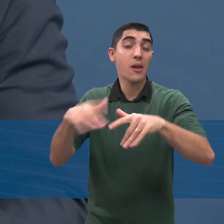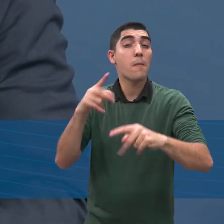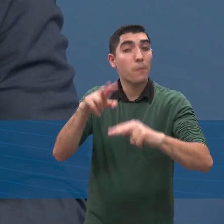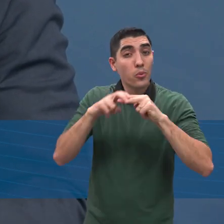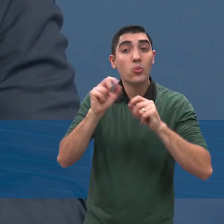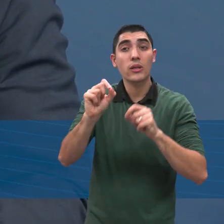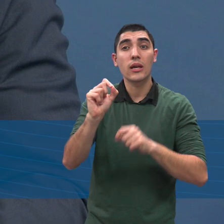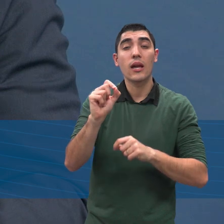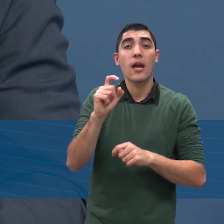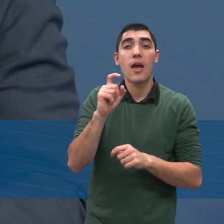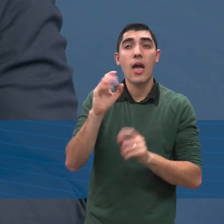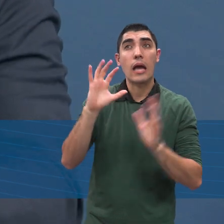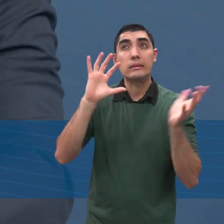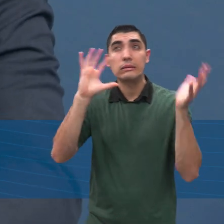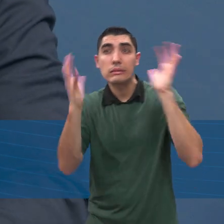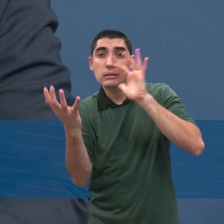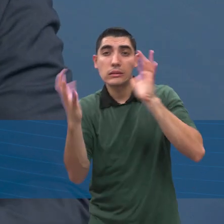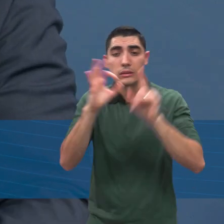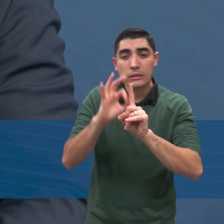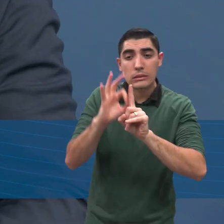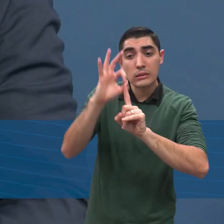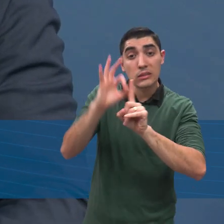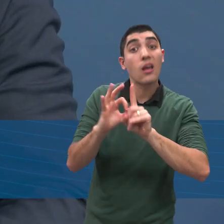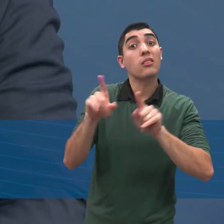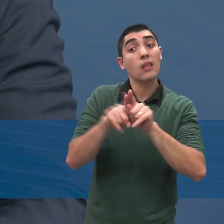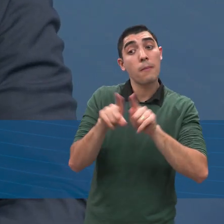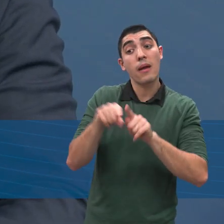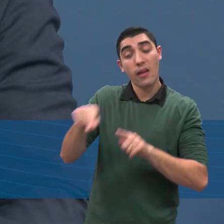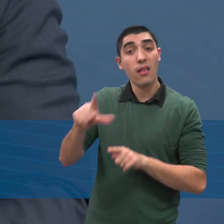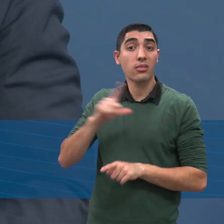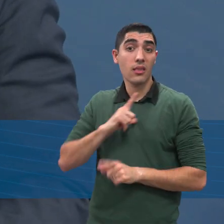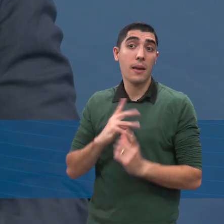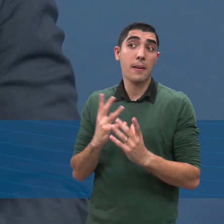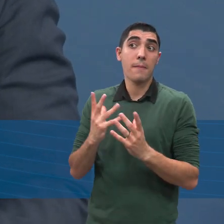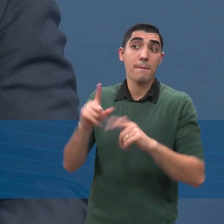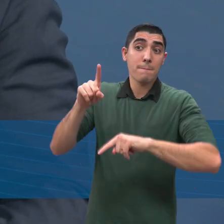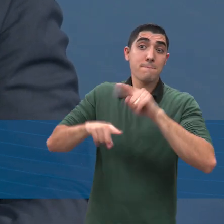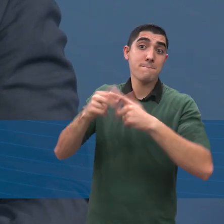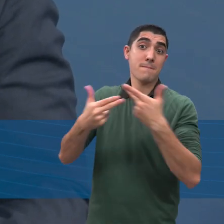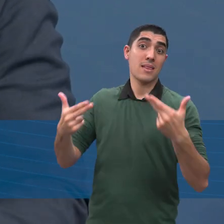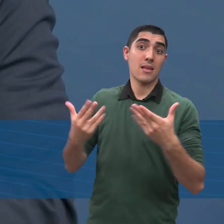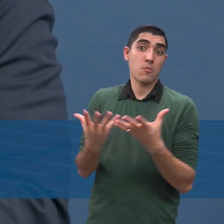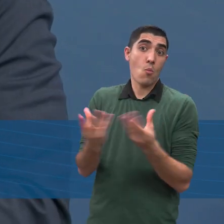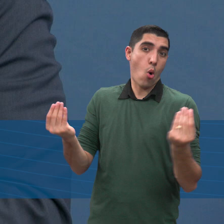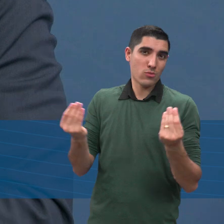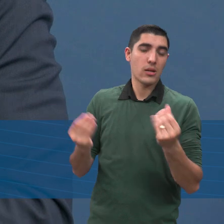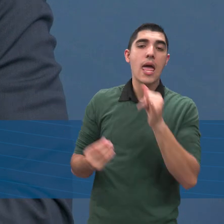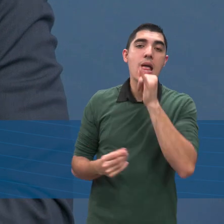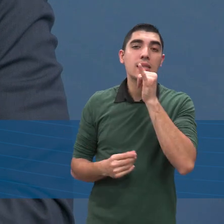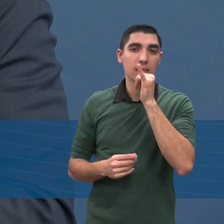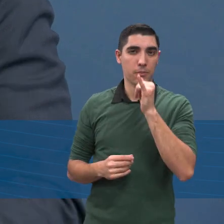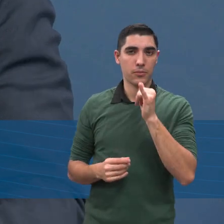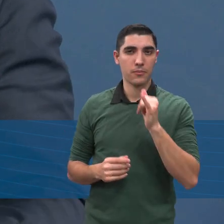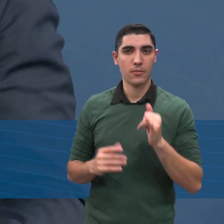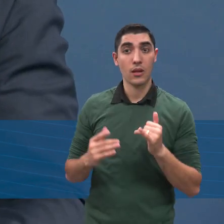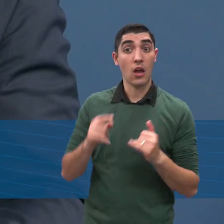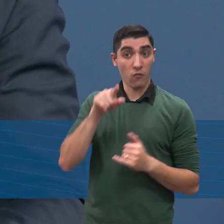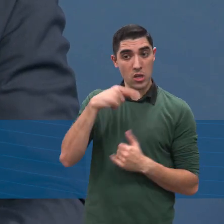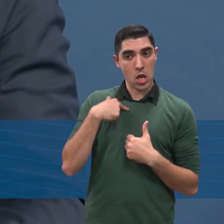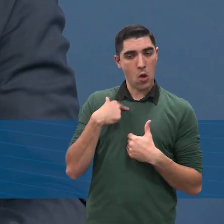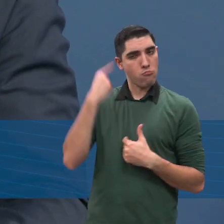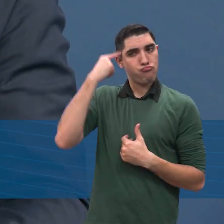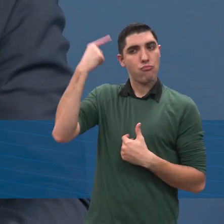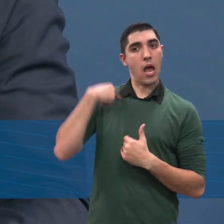clima, por questão de disponibilidade de material, né? Hoje em dia, você vai falar assim, poxa, vou fazer uma casa de madeira. É